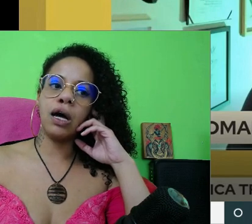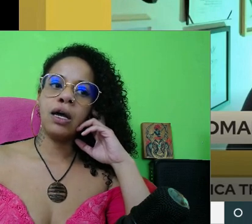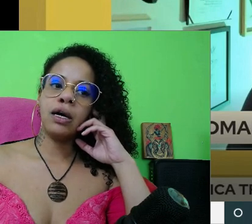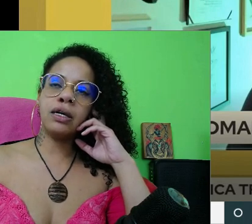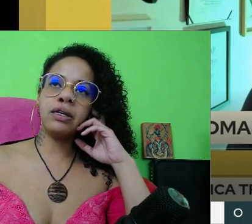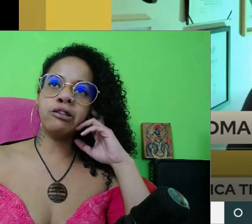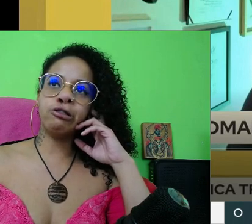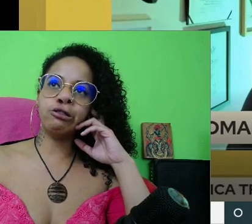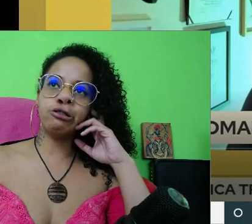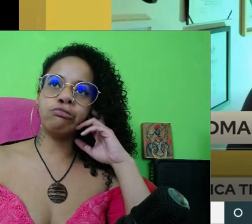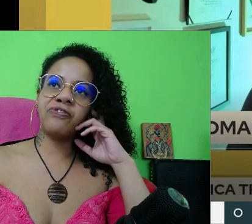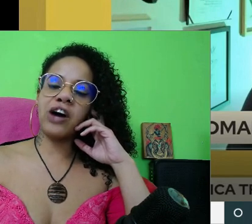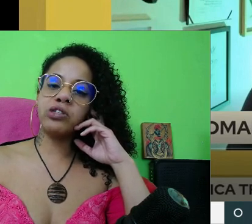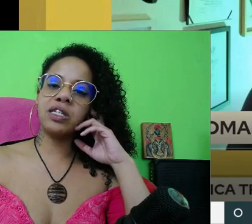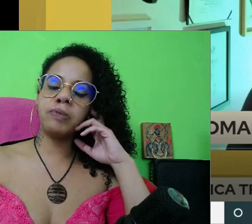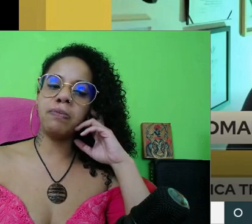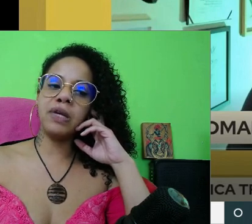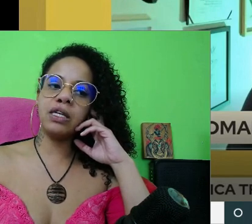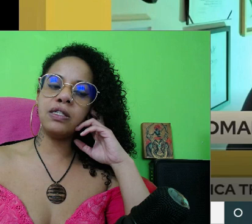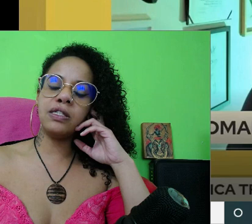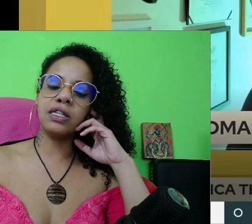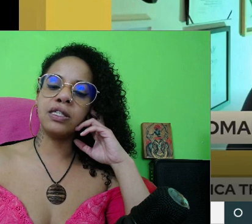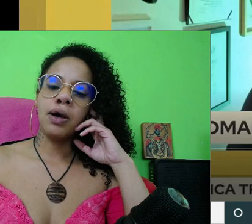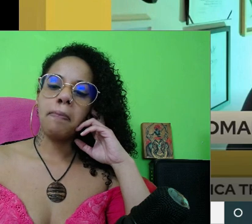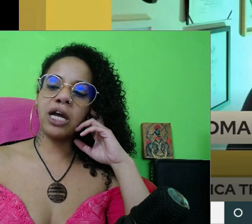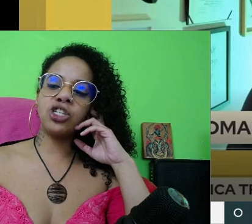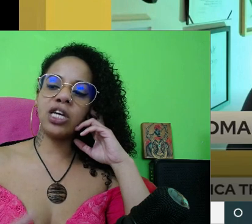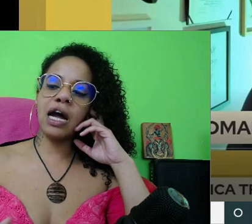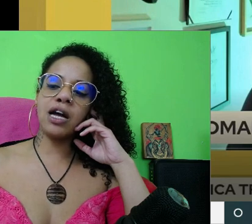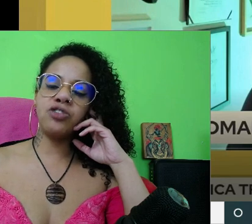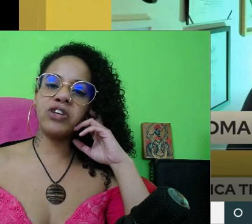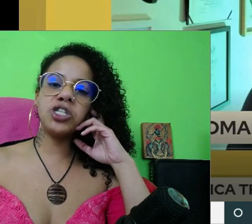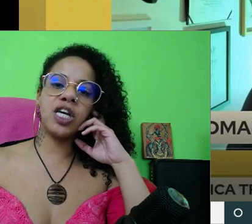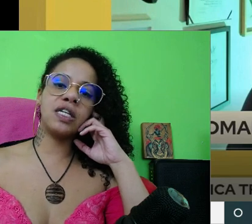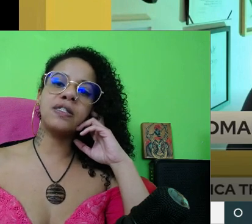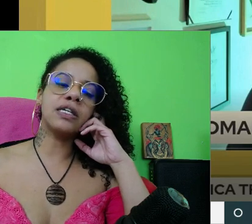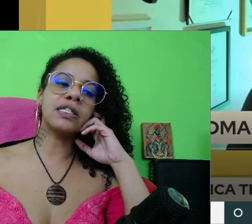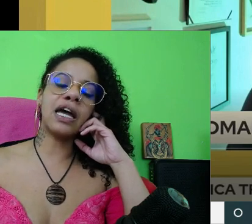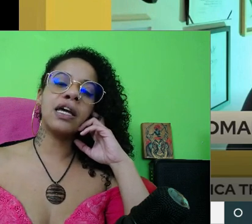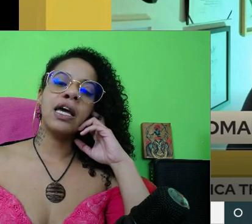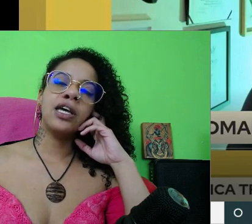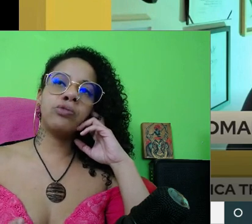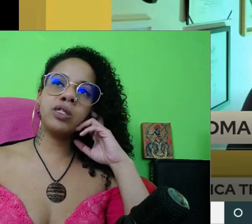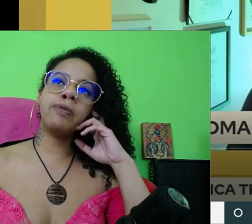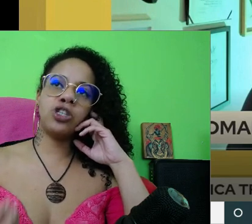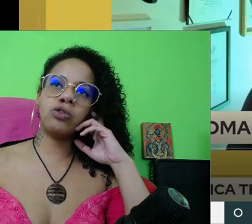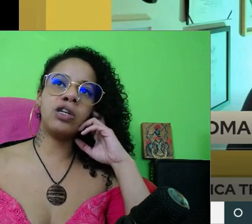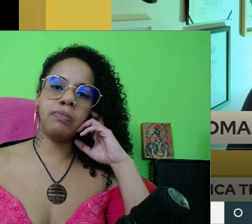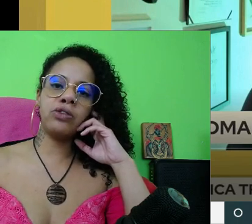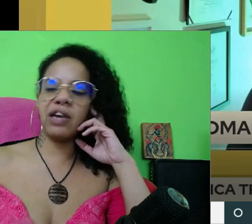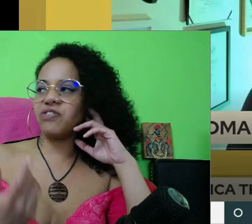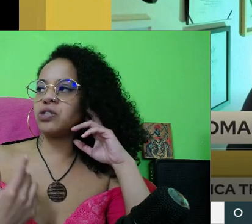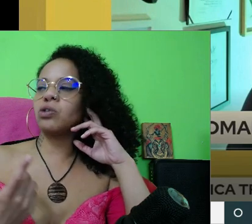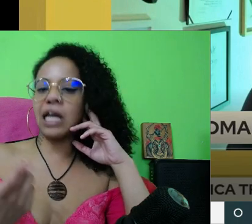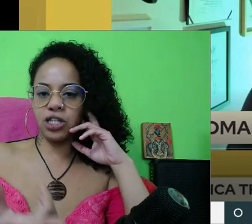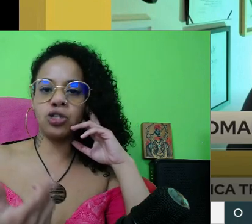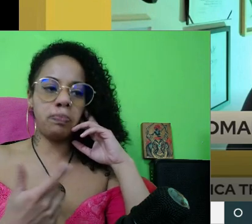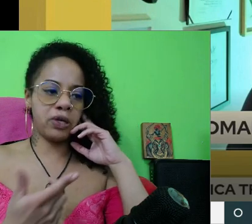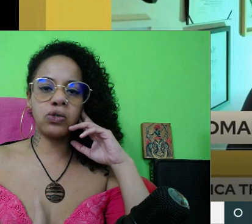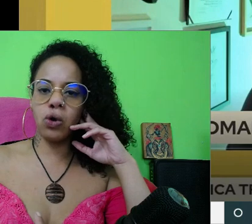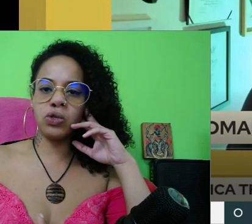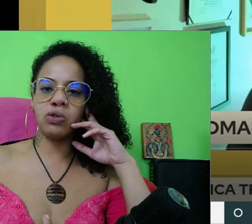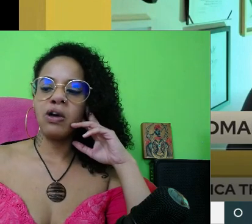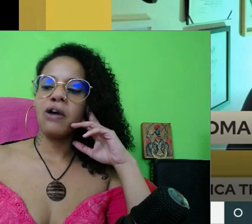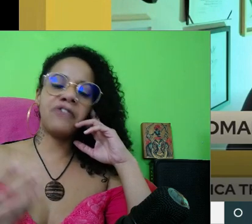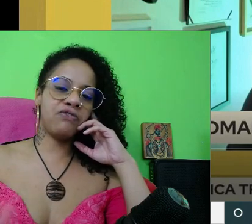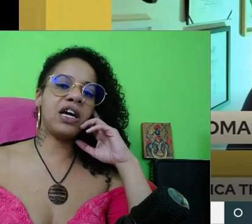usa falsas premissas para gerar divergências né e um espaço de acolhimento Quem faz o teste